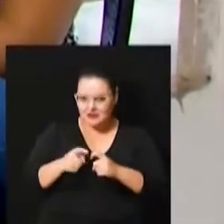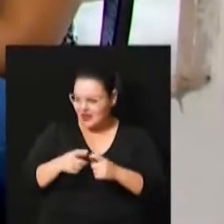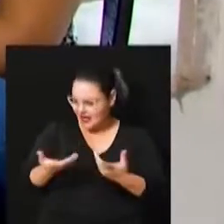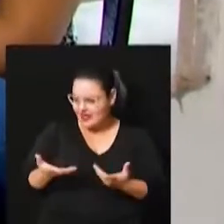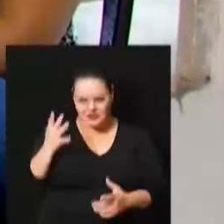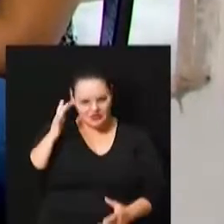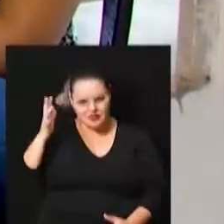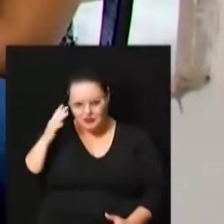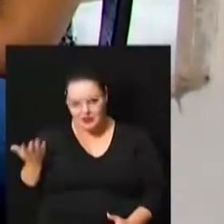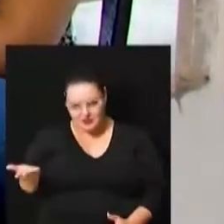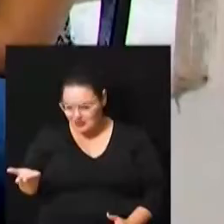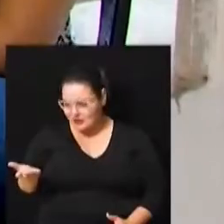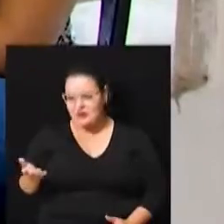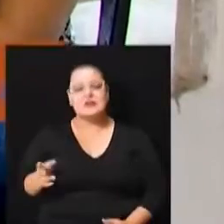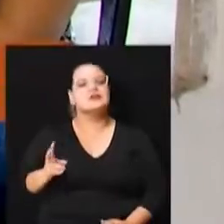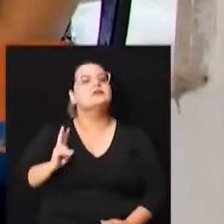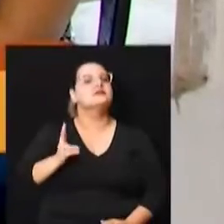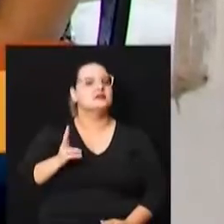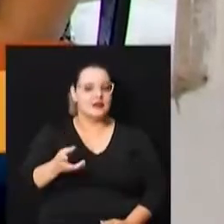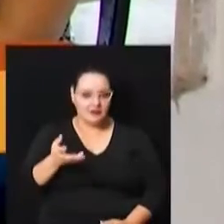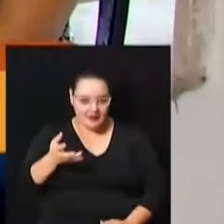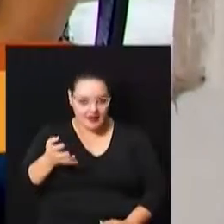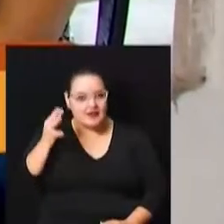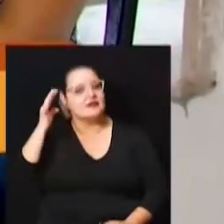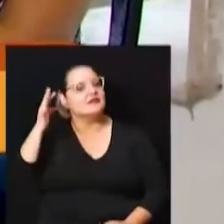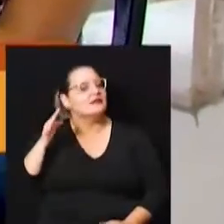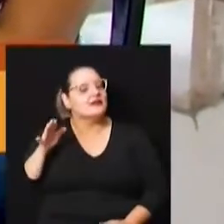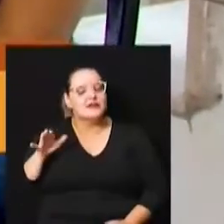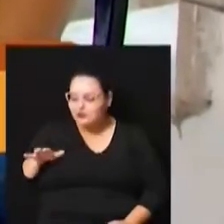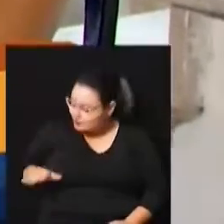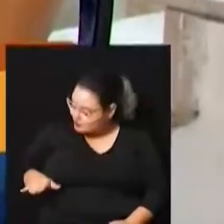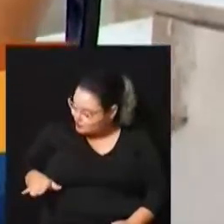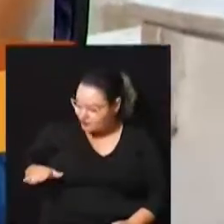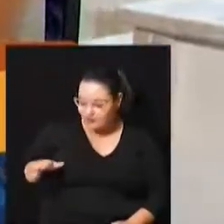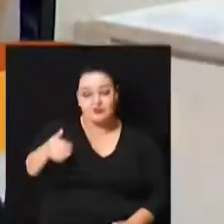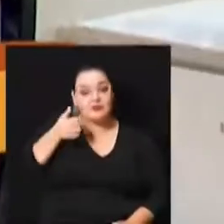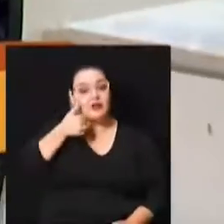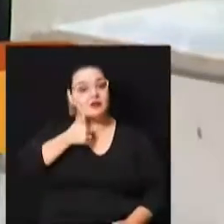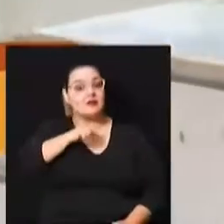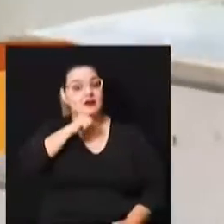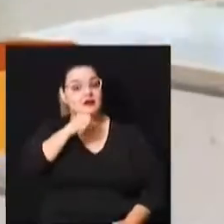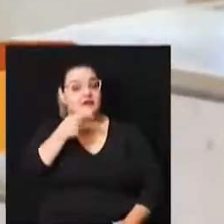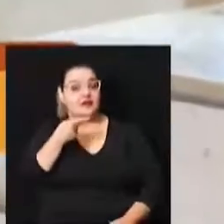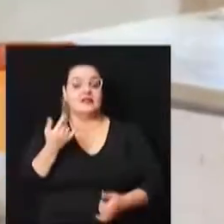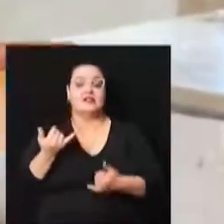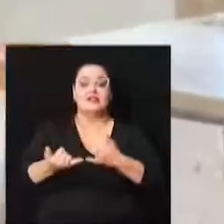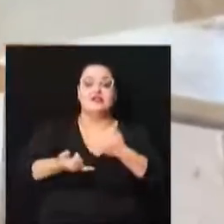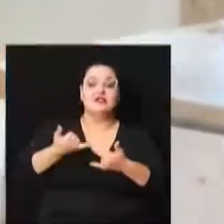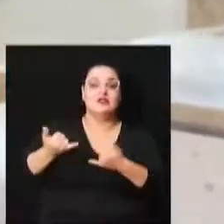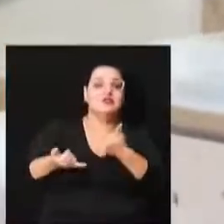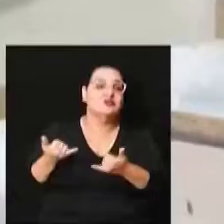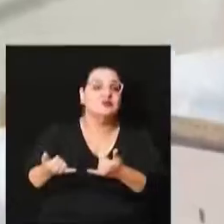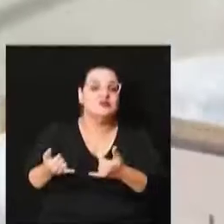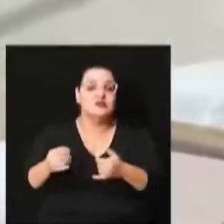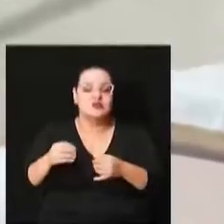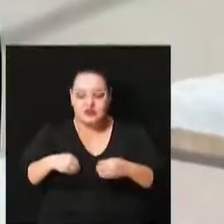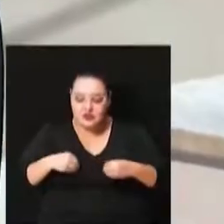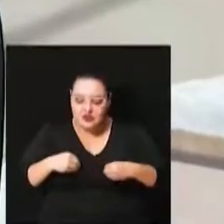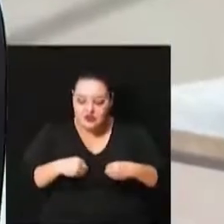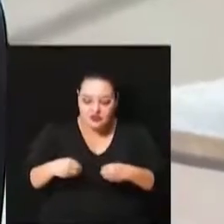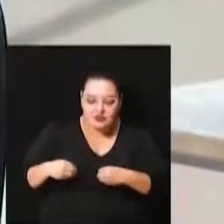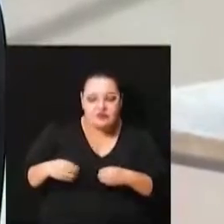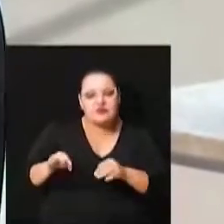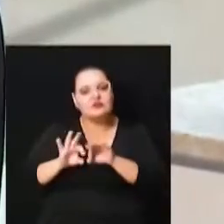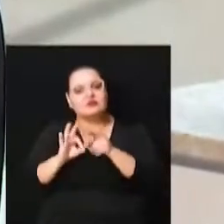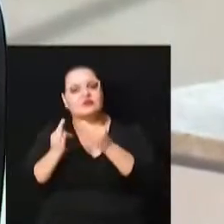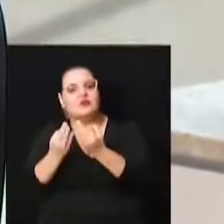foi um sonho seu? Sempre quis ser médica, desde pequenininha. Minha mãe fala que eu gostava de brincar de examinar meus parentes. Um